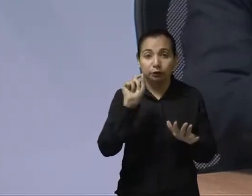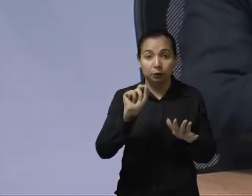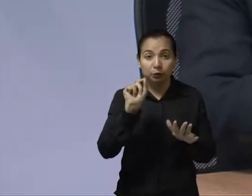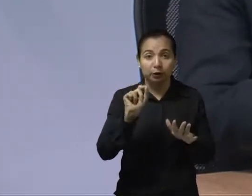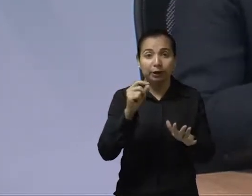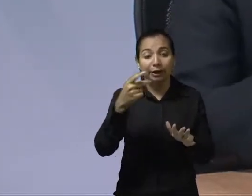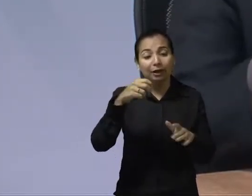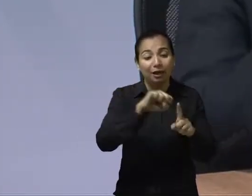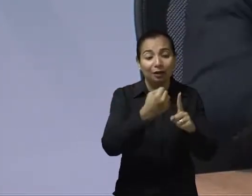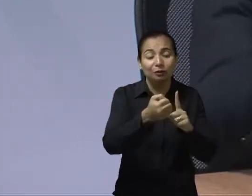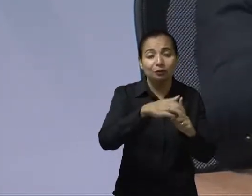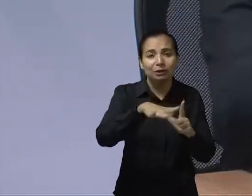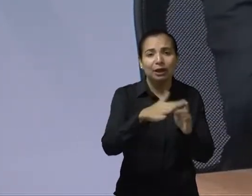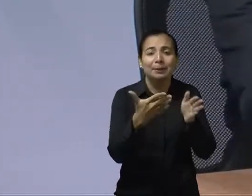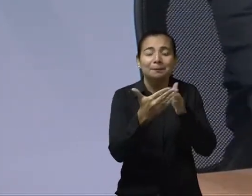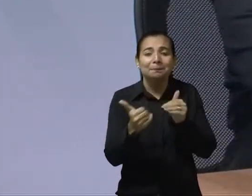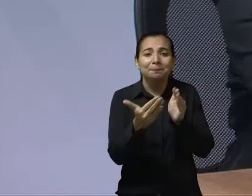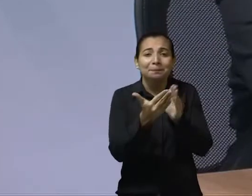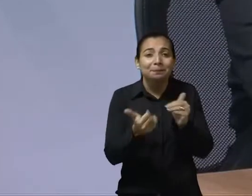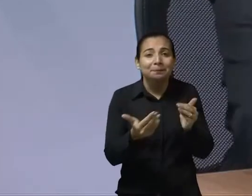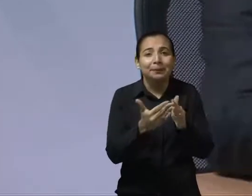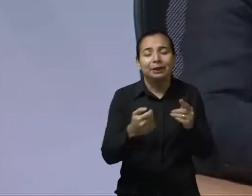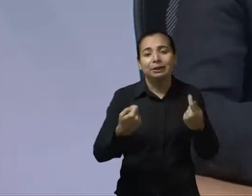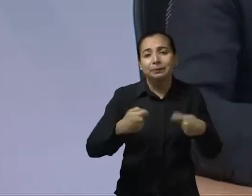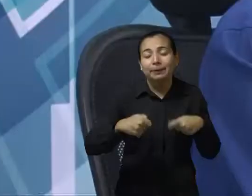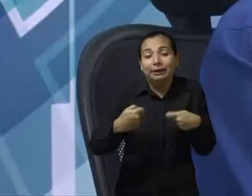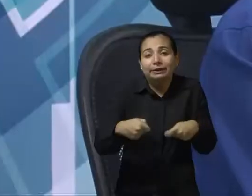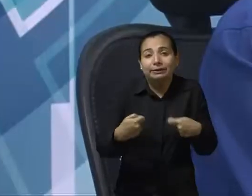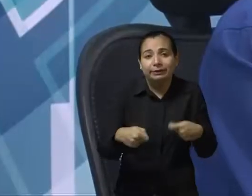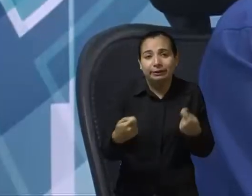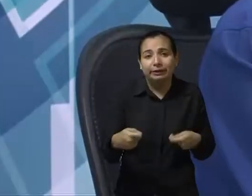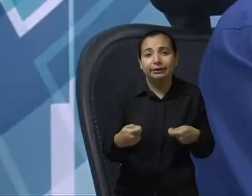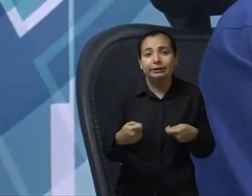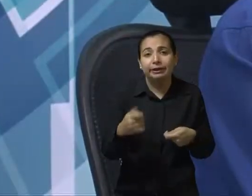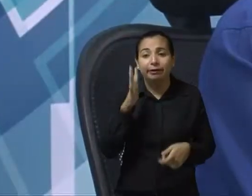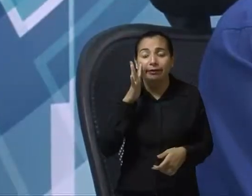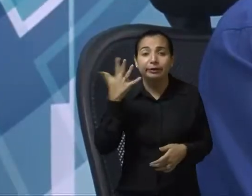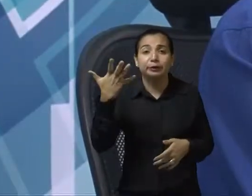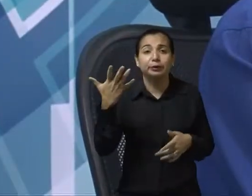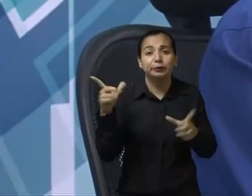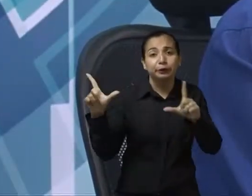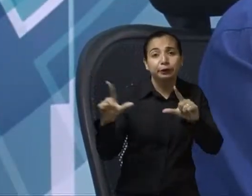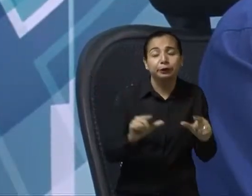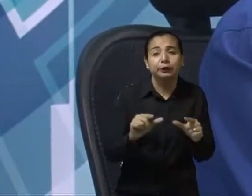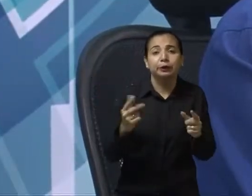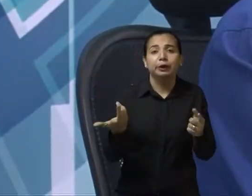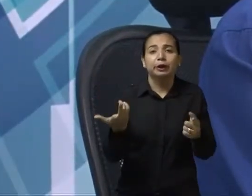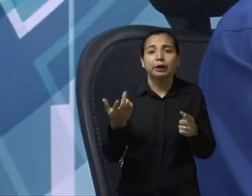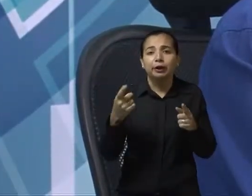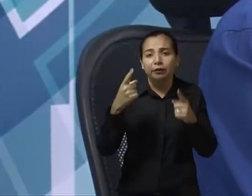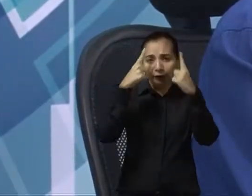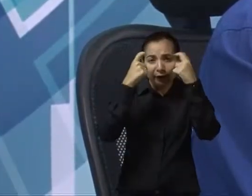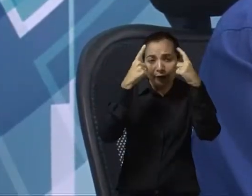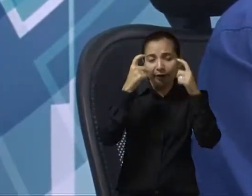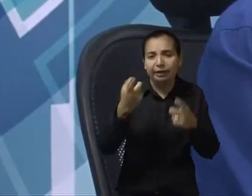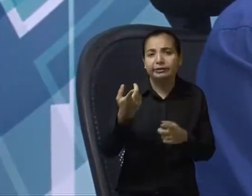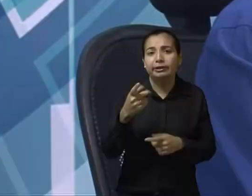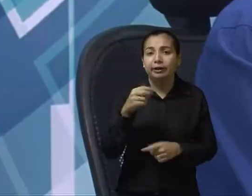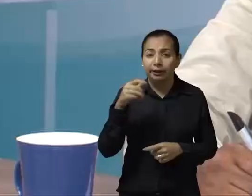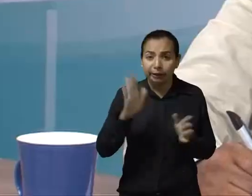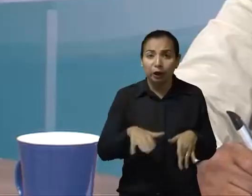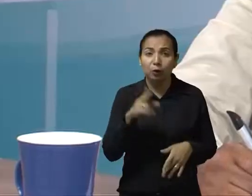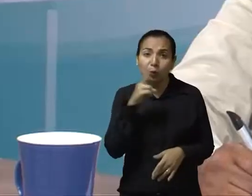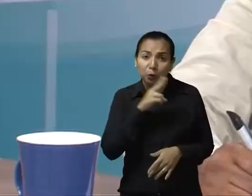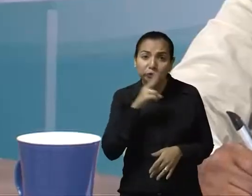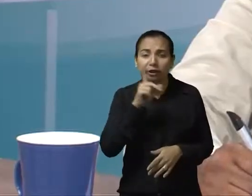da população. Você pede uma resposta repressiva, né? Você pede encarceramento.